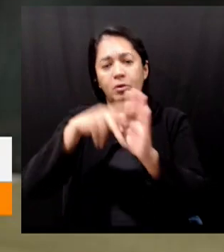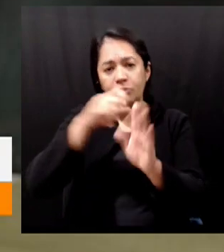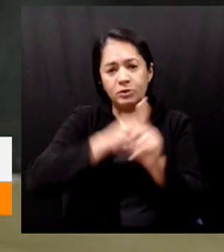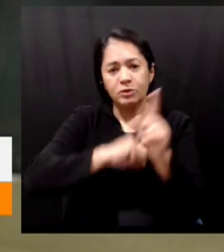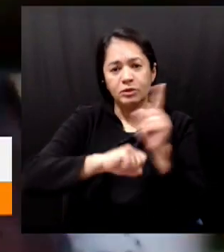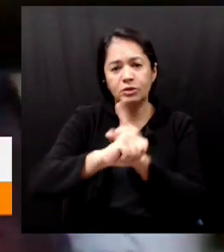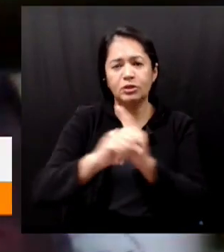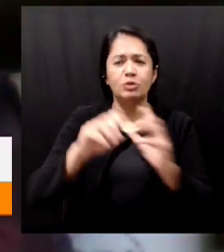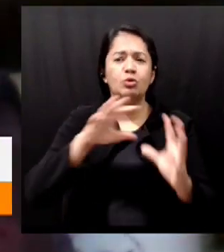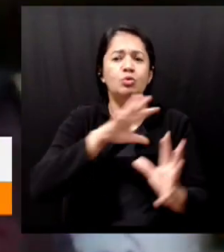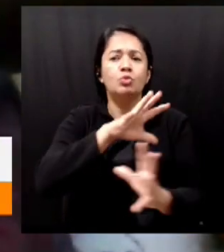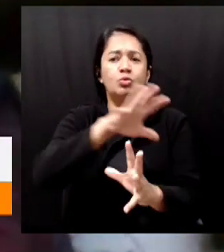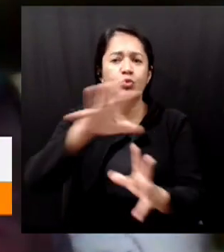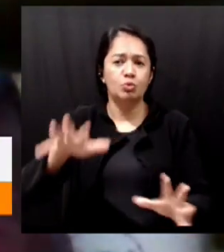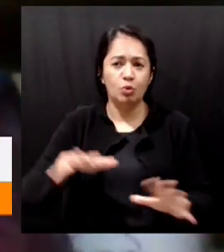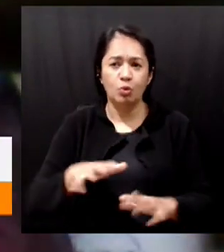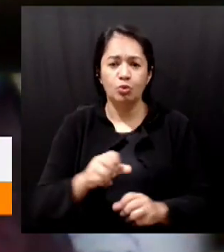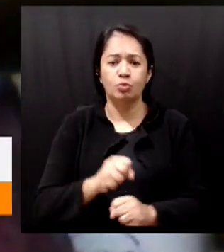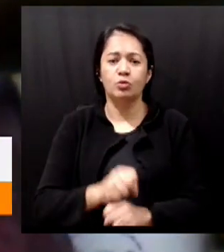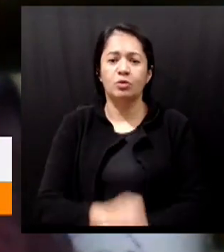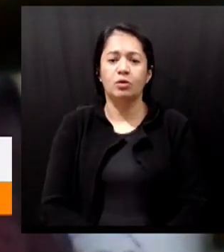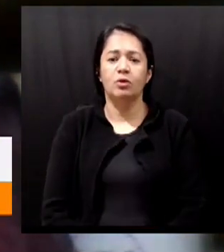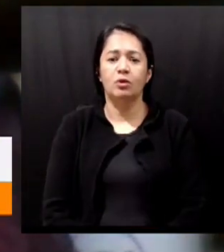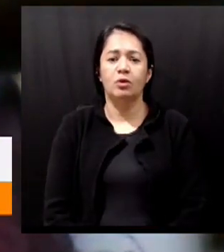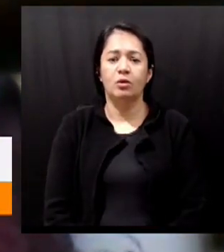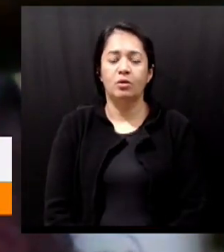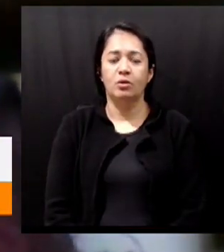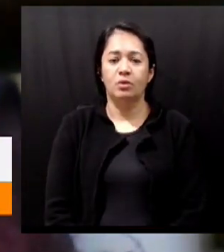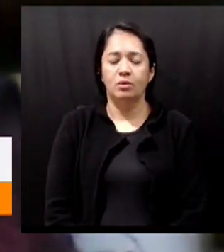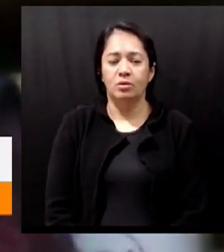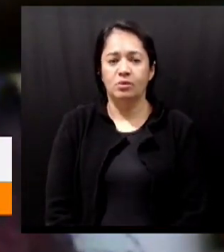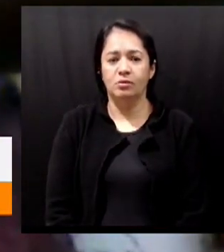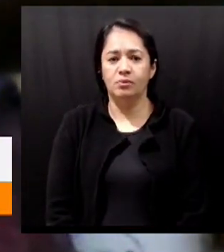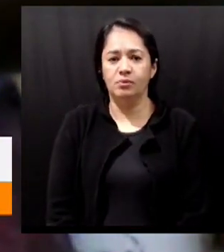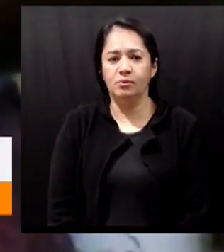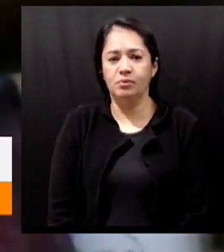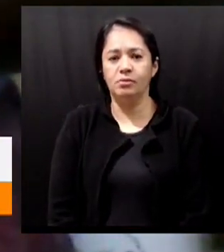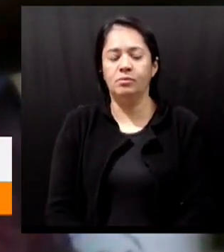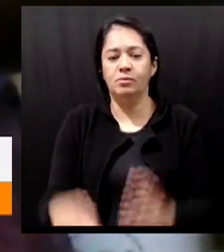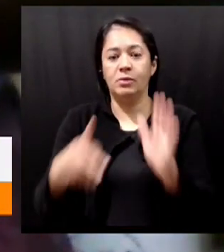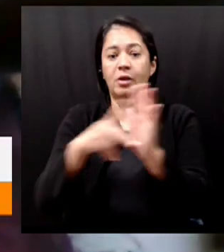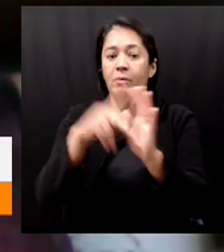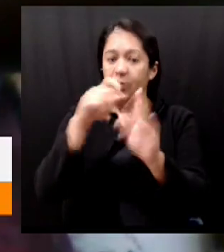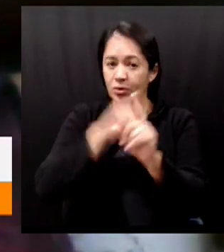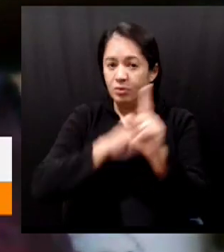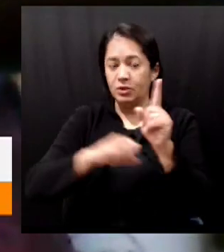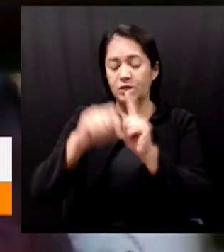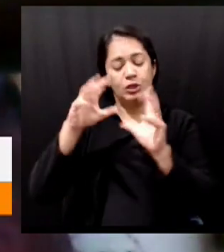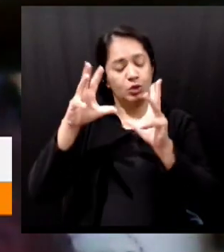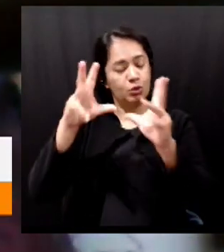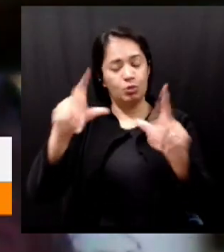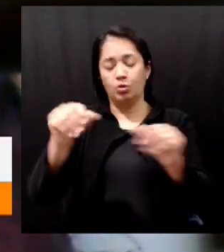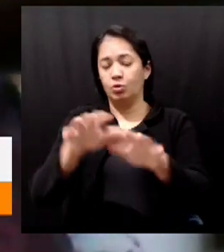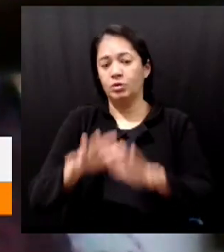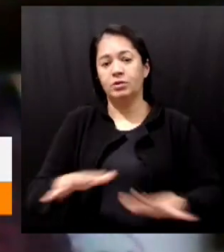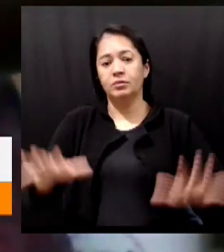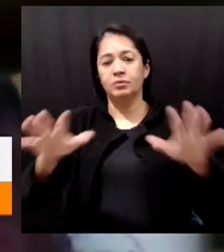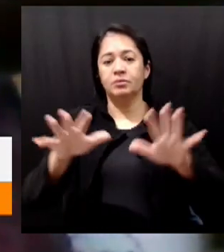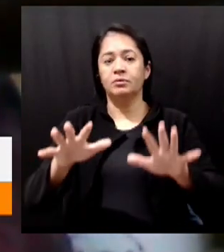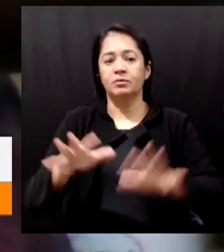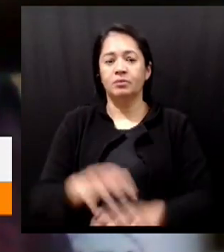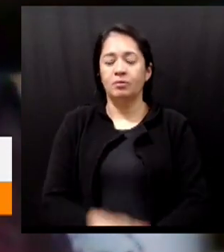Lucilene? Na verdade, é da sociedade como um todo, né? Mas vem